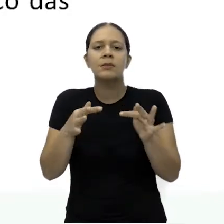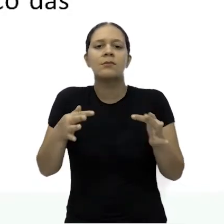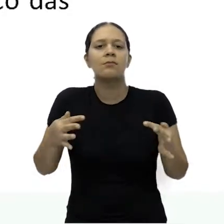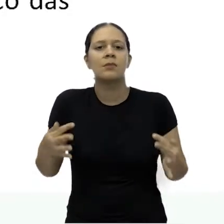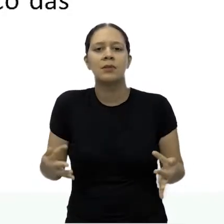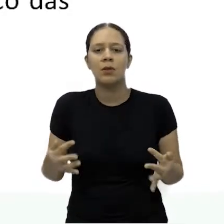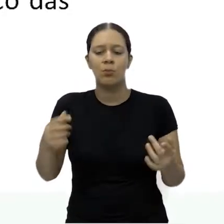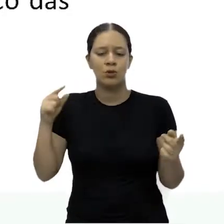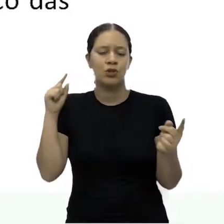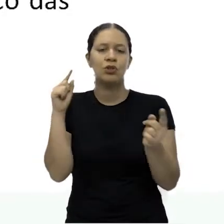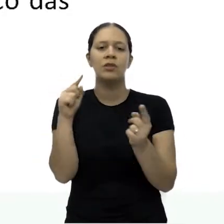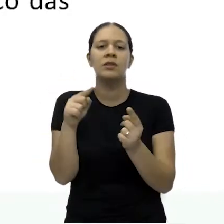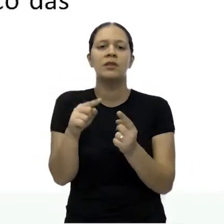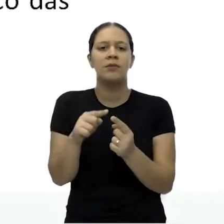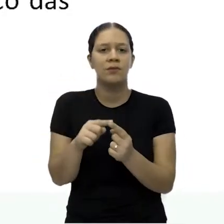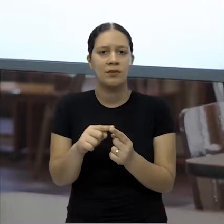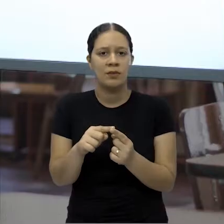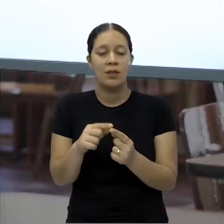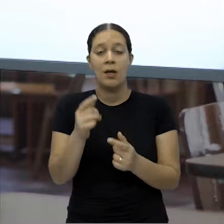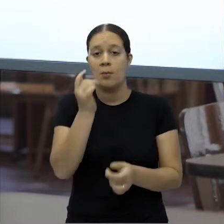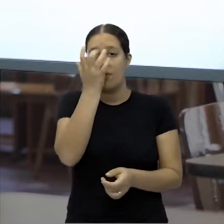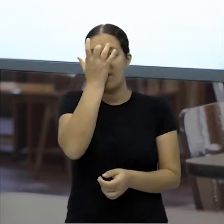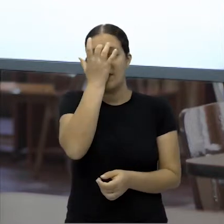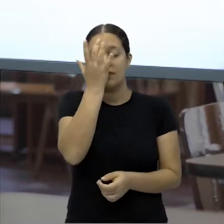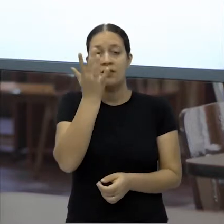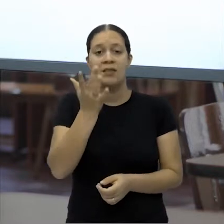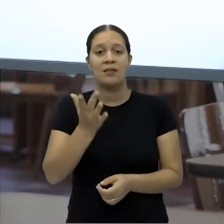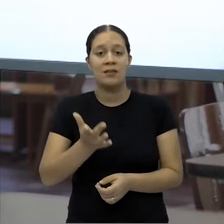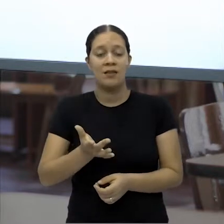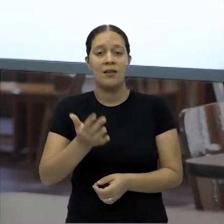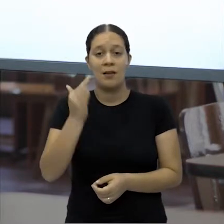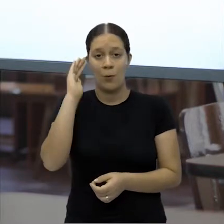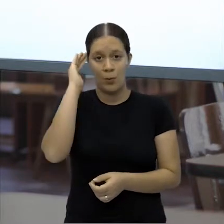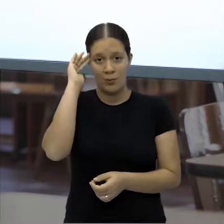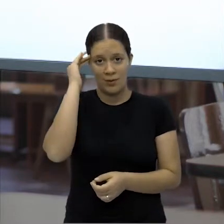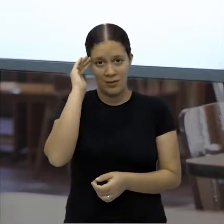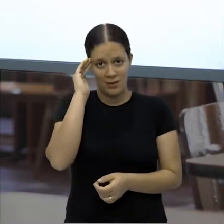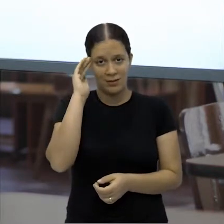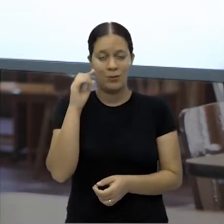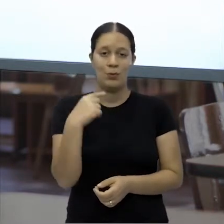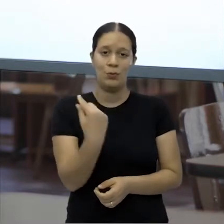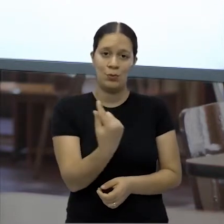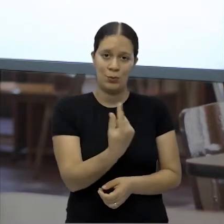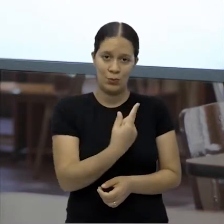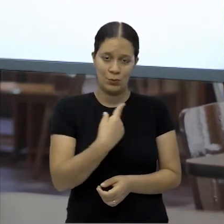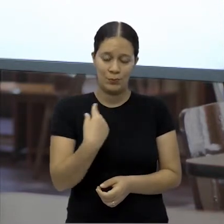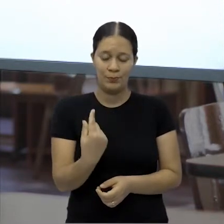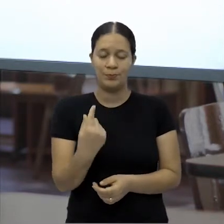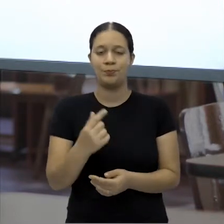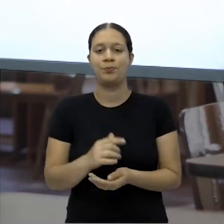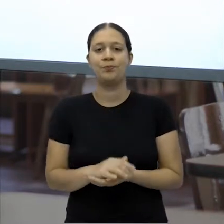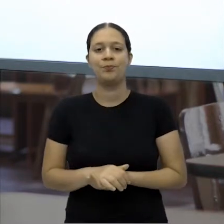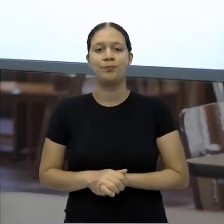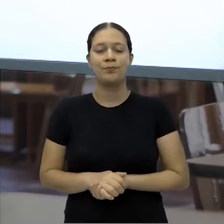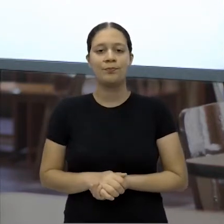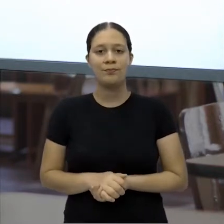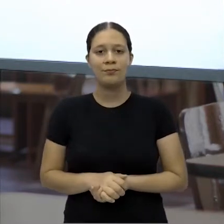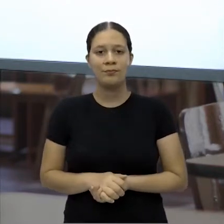simples, é objetiva, é direta, justamente para facilitar a compreensão da gente.